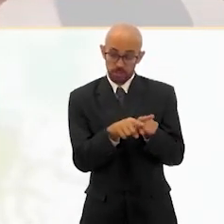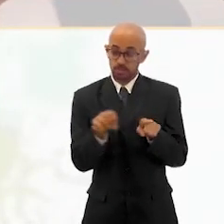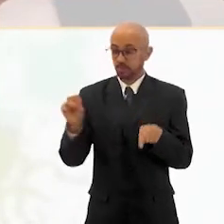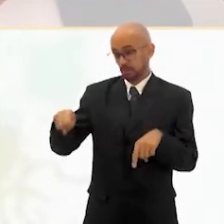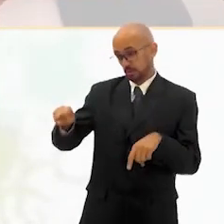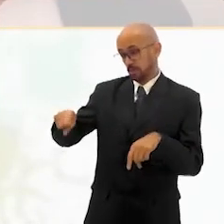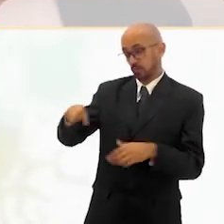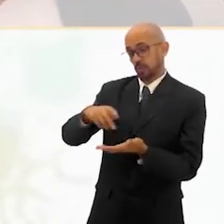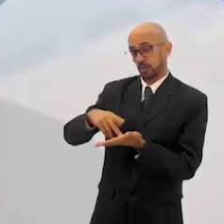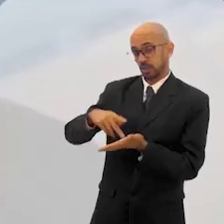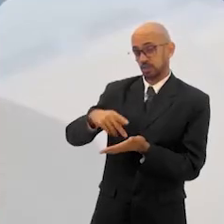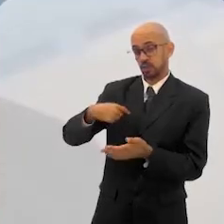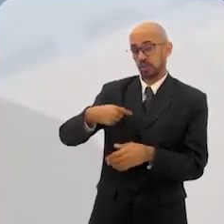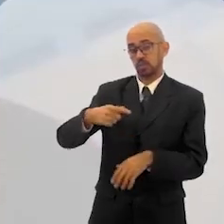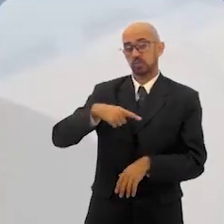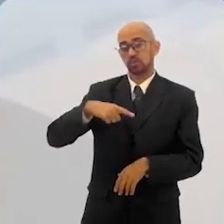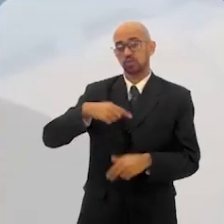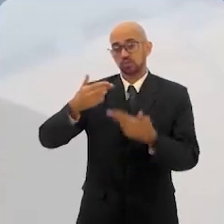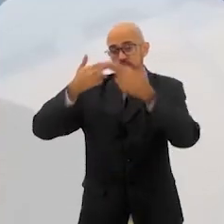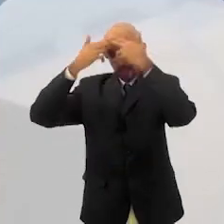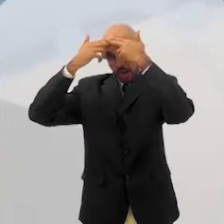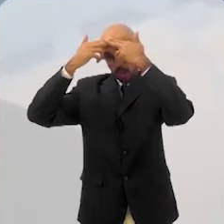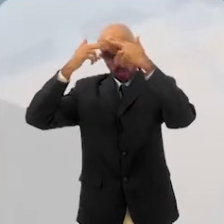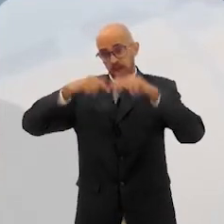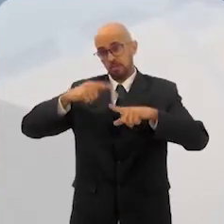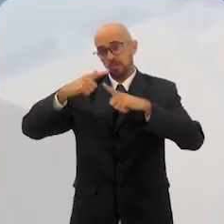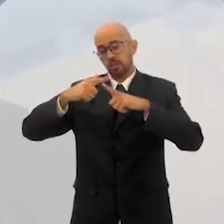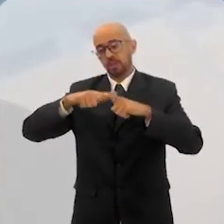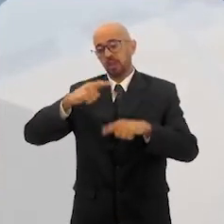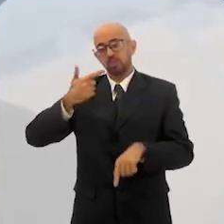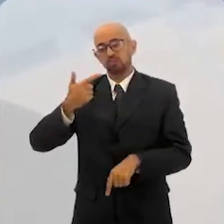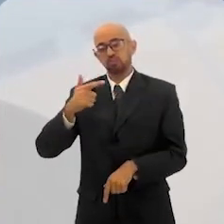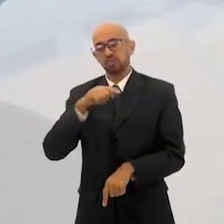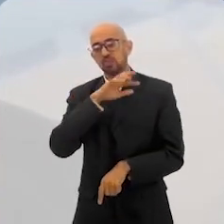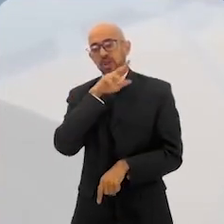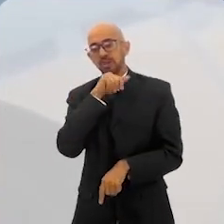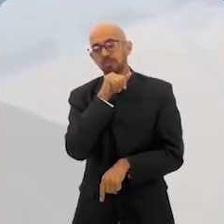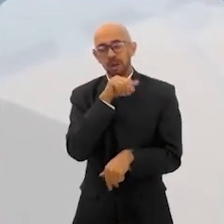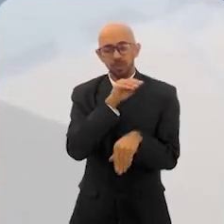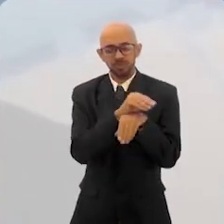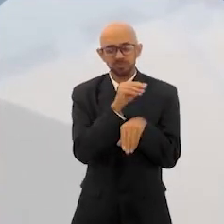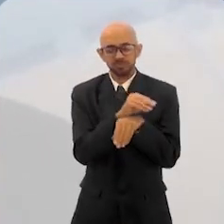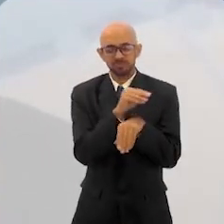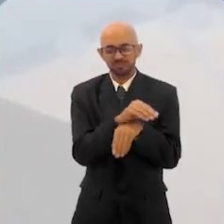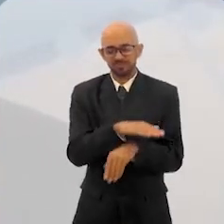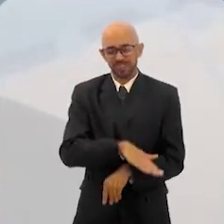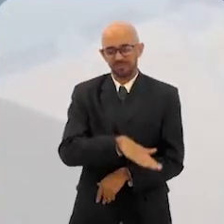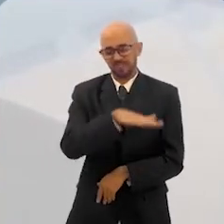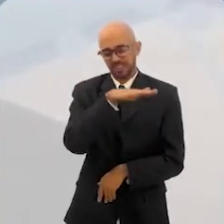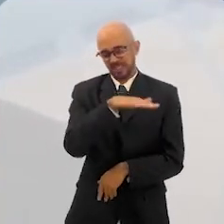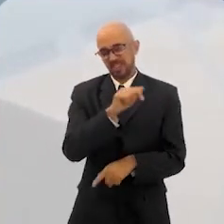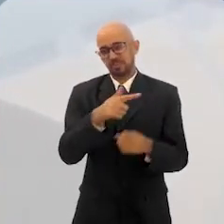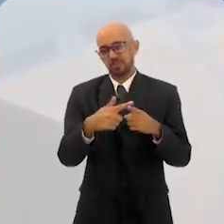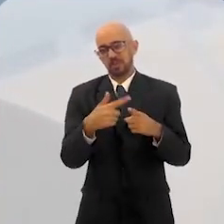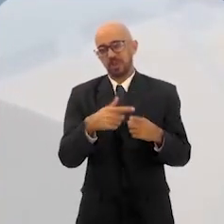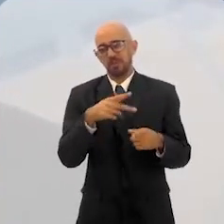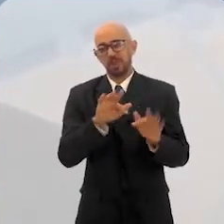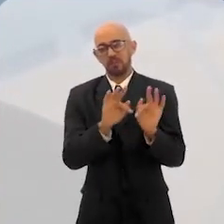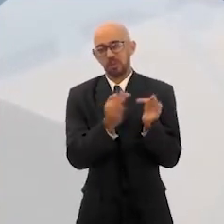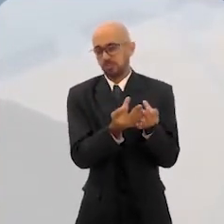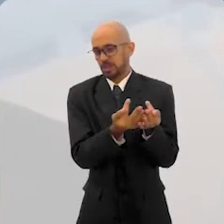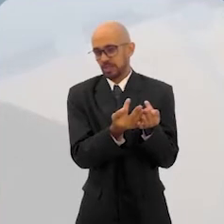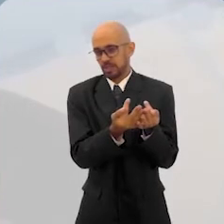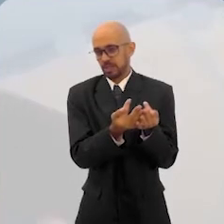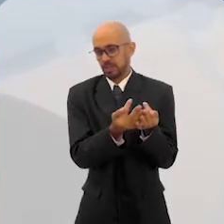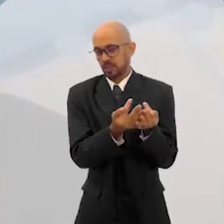morre, exatamente. E eu tinha um trauma, assim, de não ter tido um animal de estimação na infância, né? Porque meus